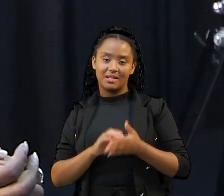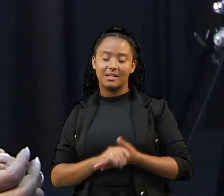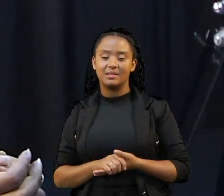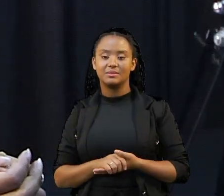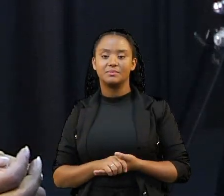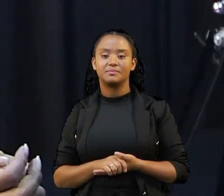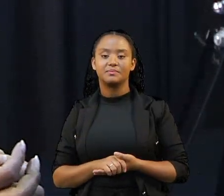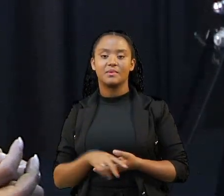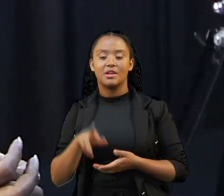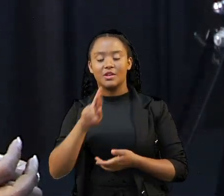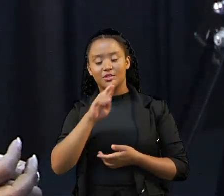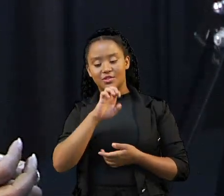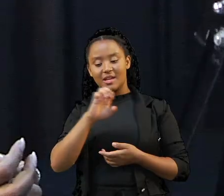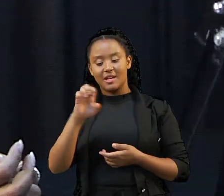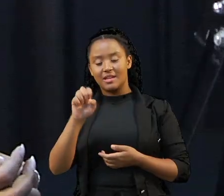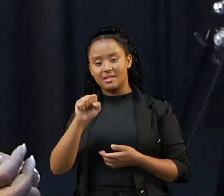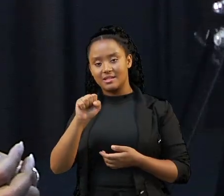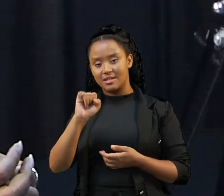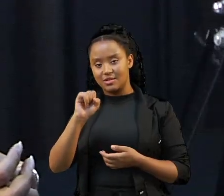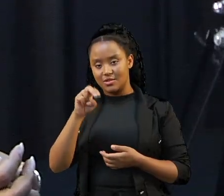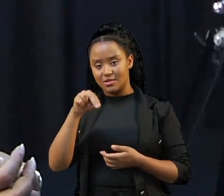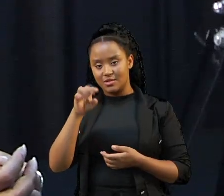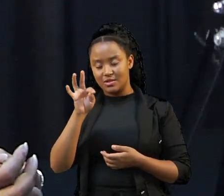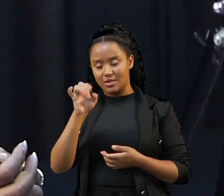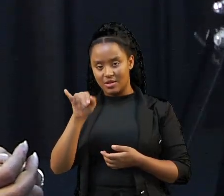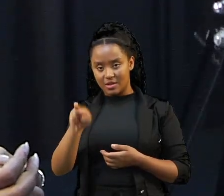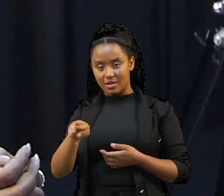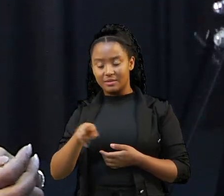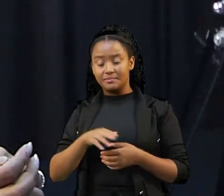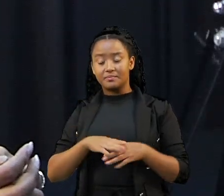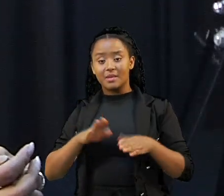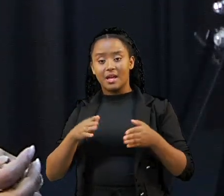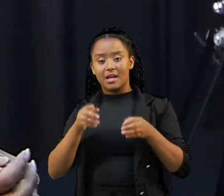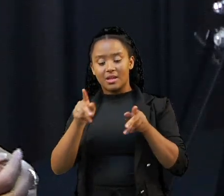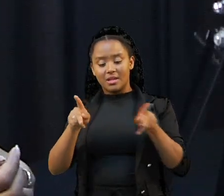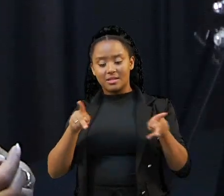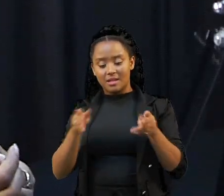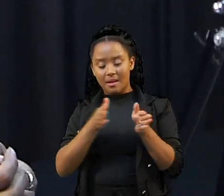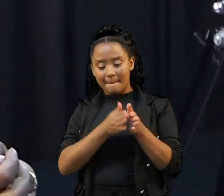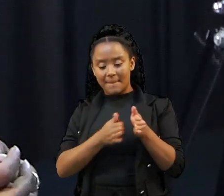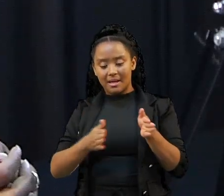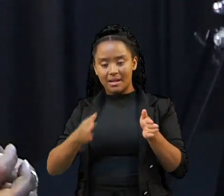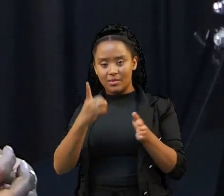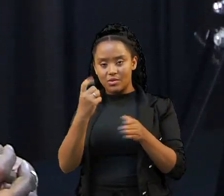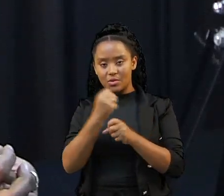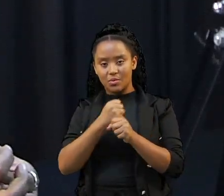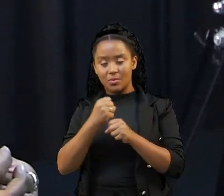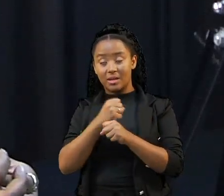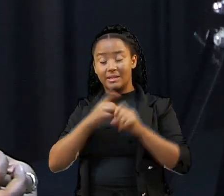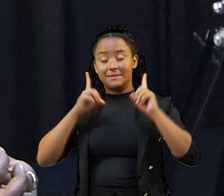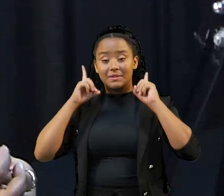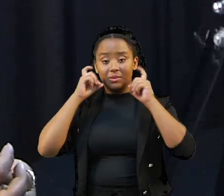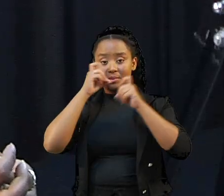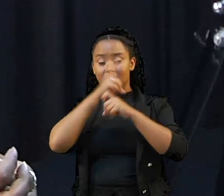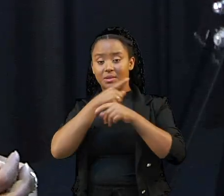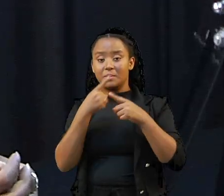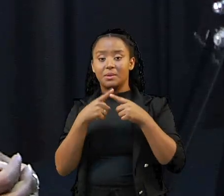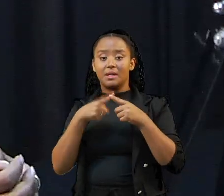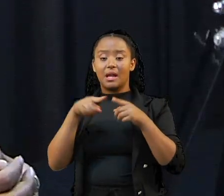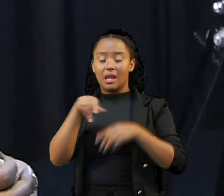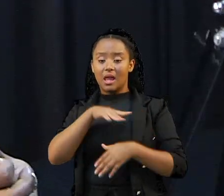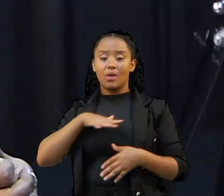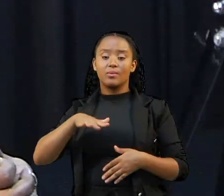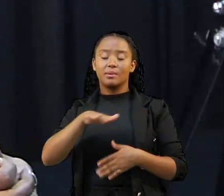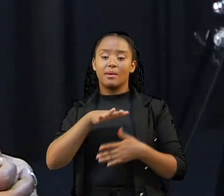dele, de resistir. E aí, durante esse 1 ano, foi bem dificultoso, porque é